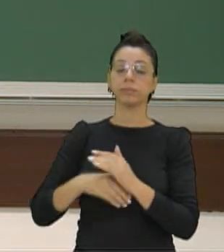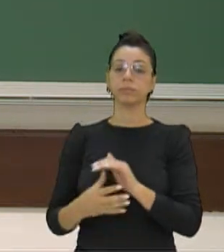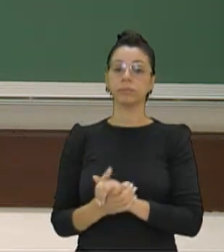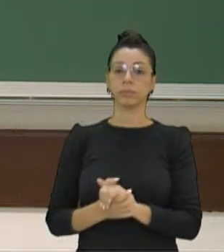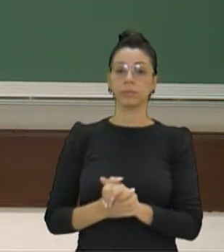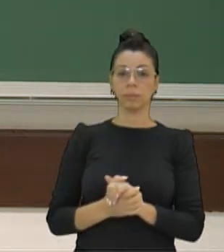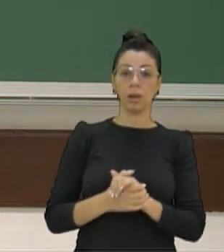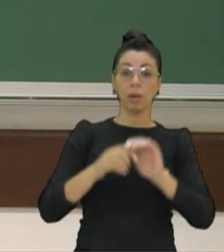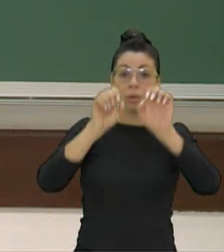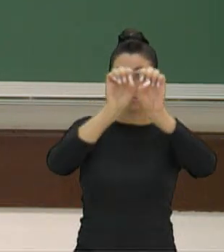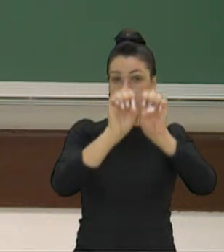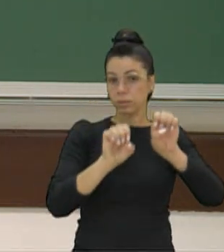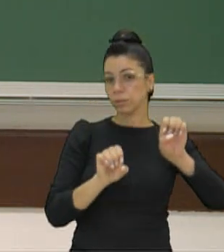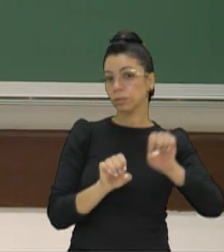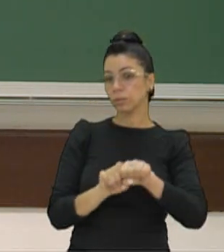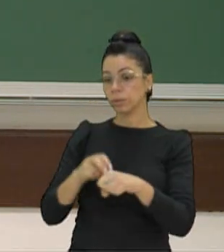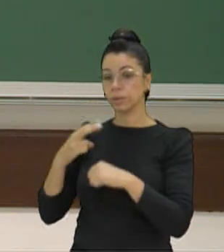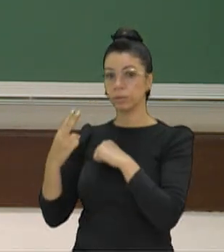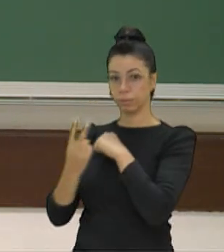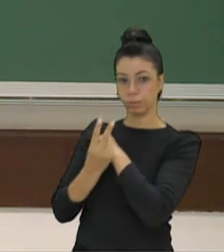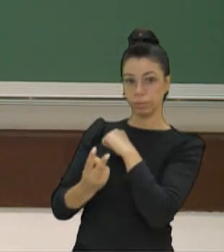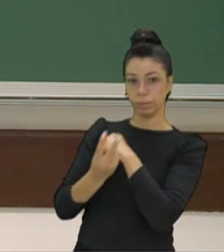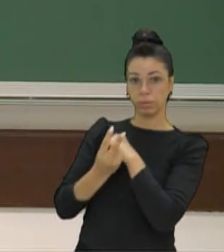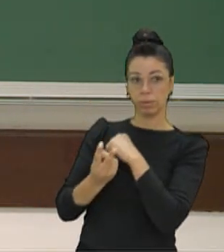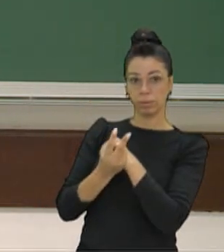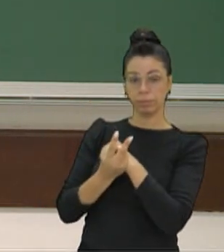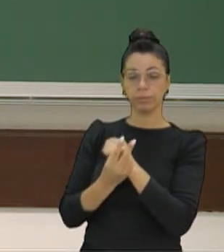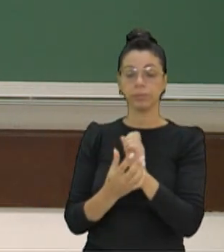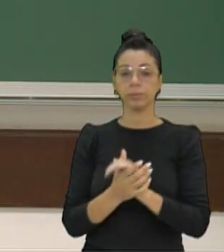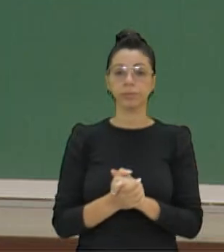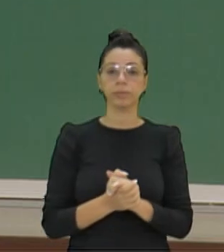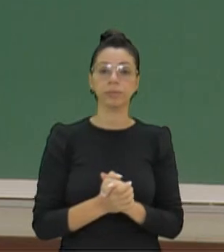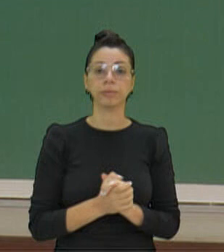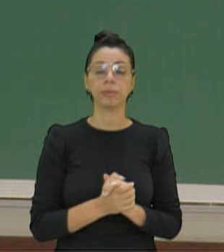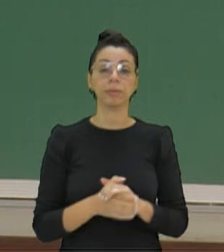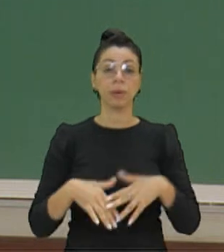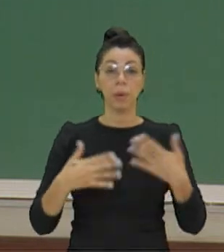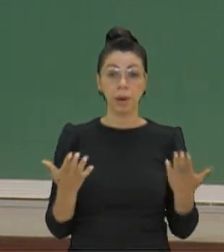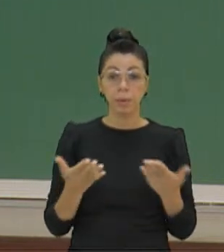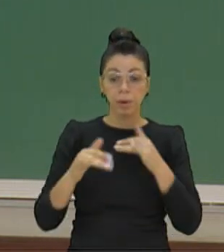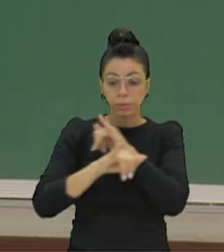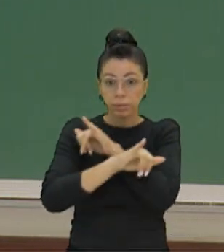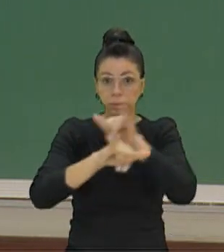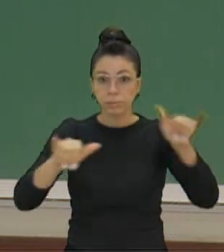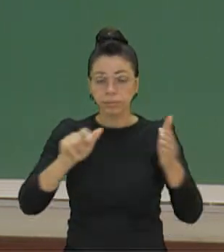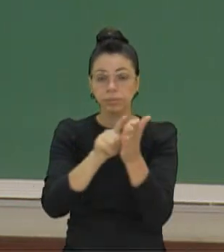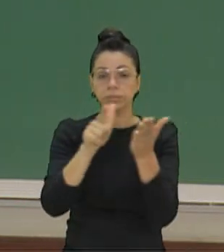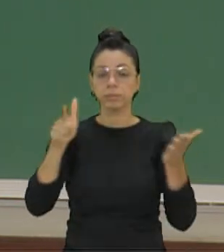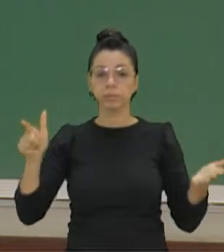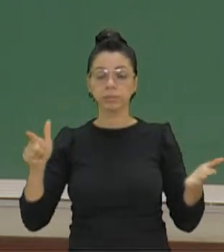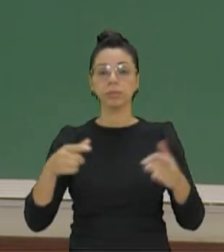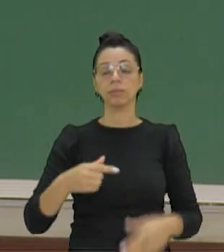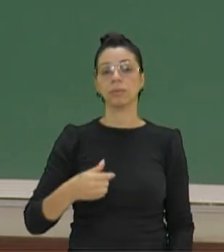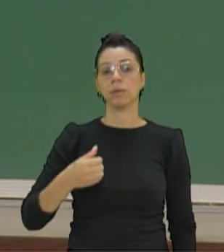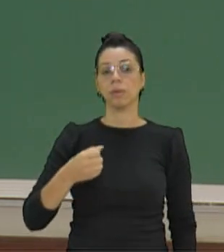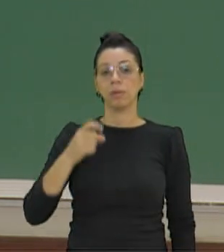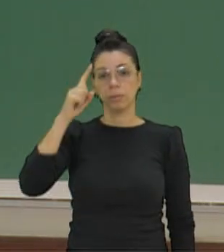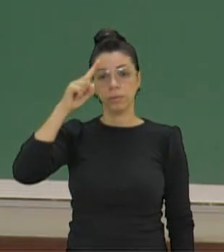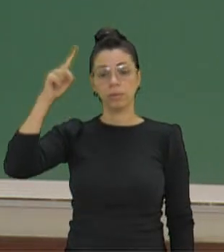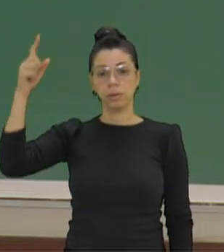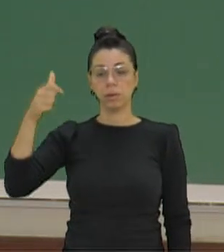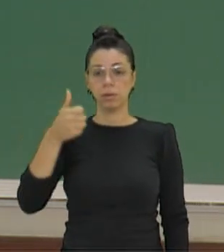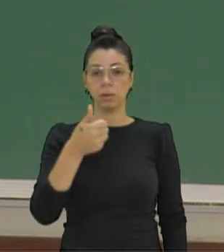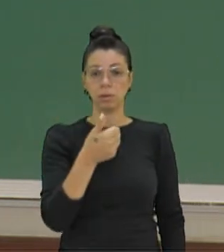nosso organismo. Agora vamos dar uma olhada em algumas notícias, tá? Essa notícia aqui foi do dia 2 de maio